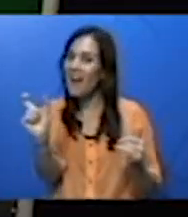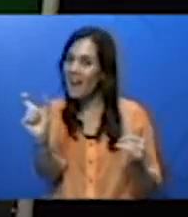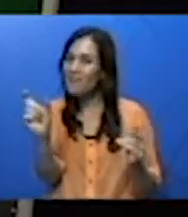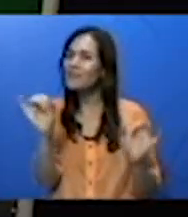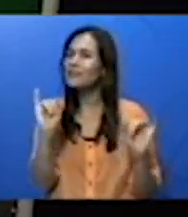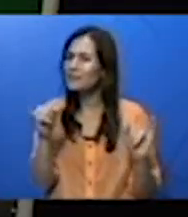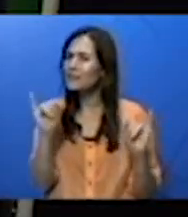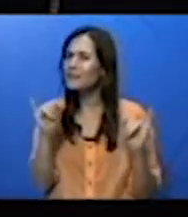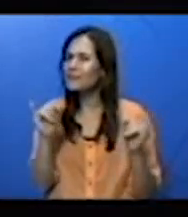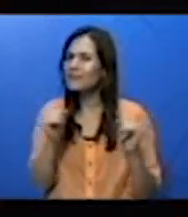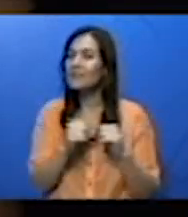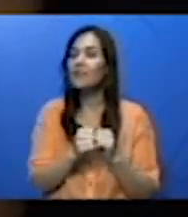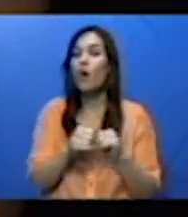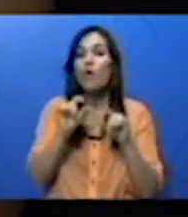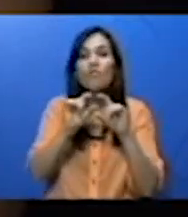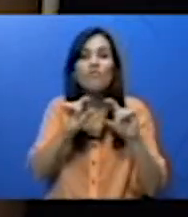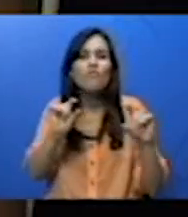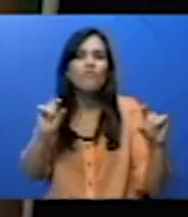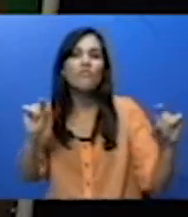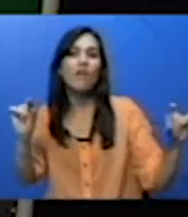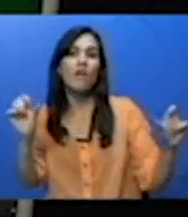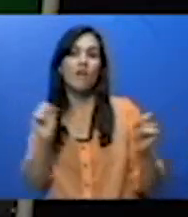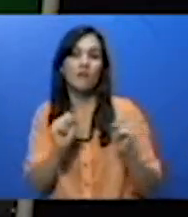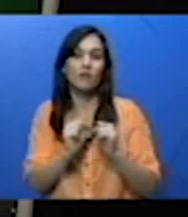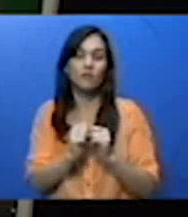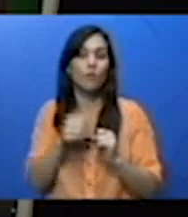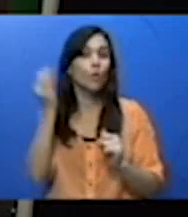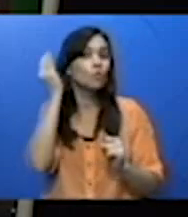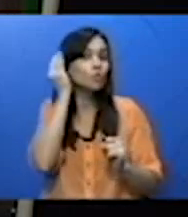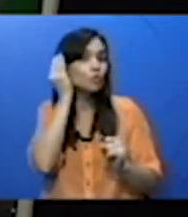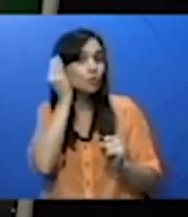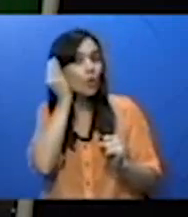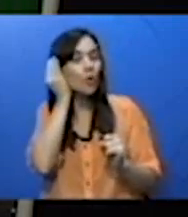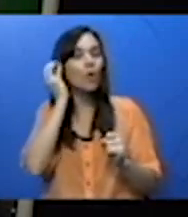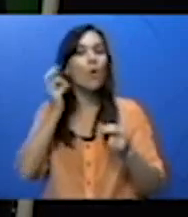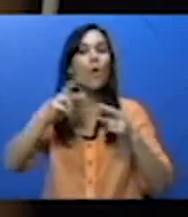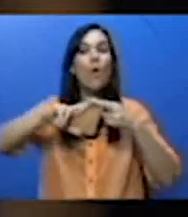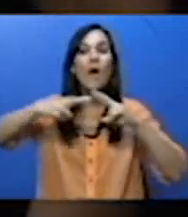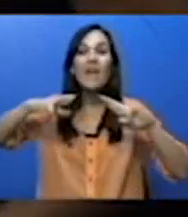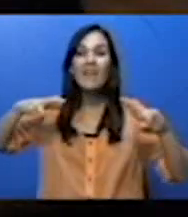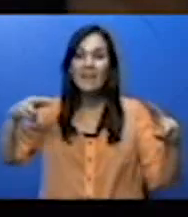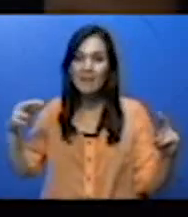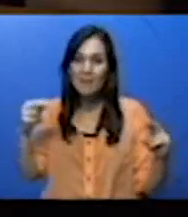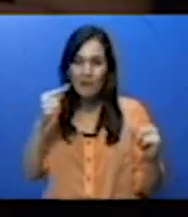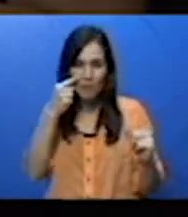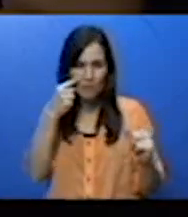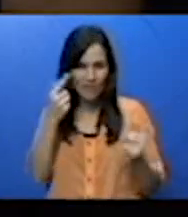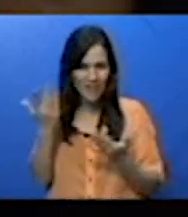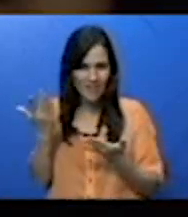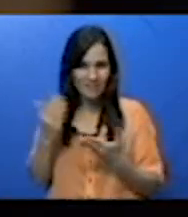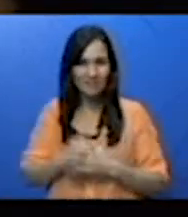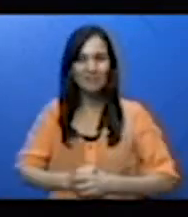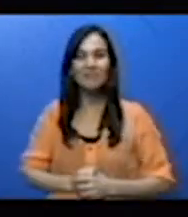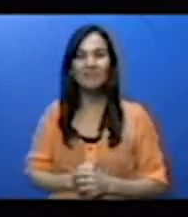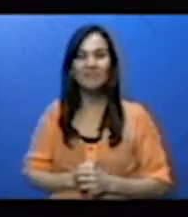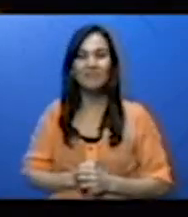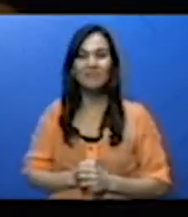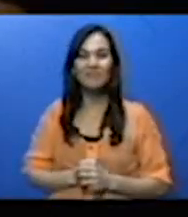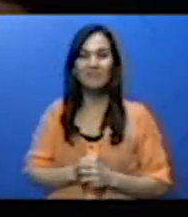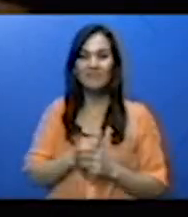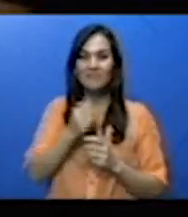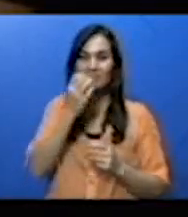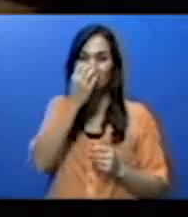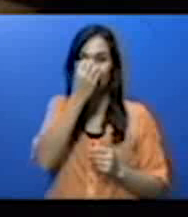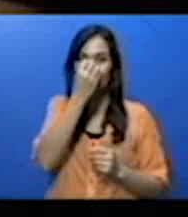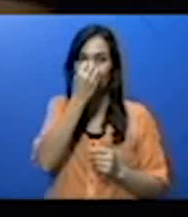crianças? Com versos, com sons, com rimas. Vamos ver este poema na aula de hoje?